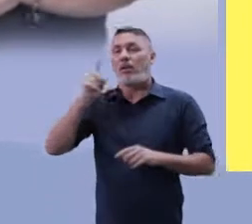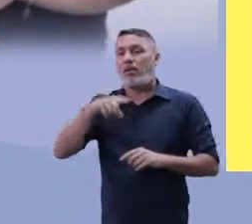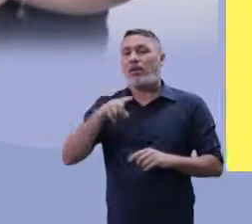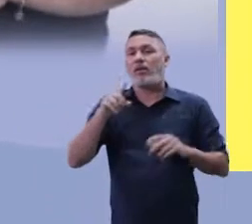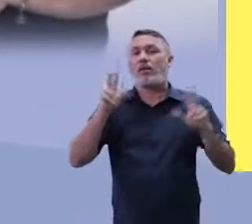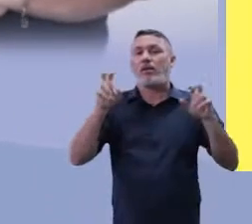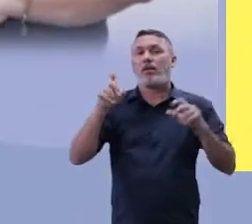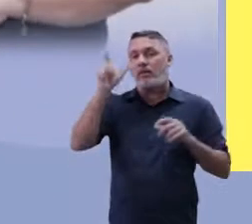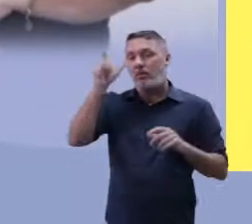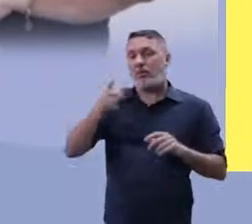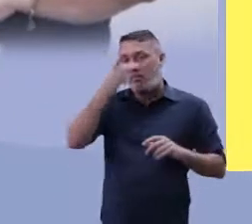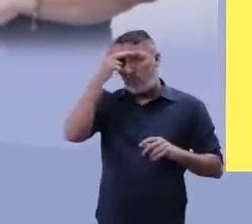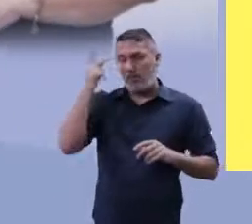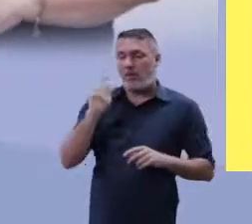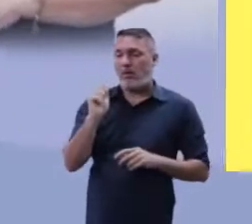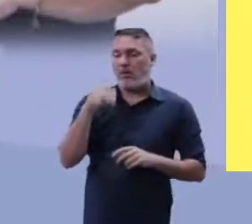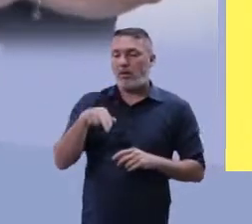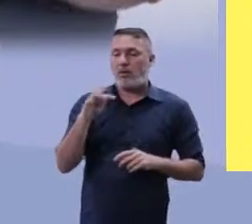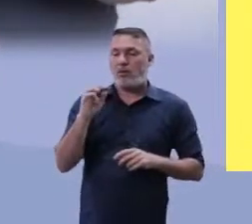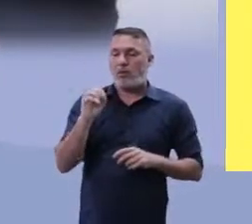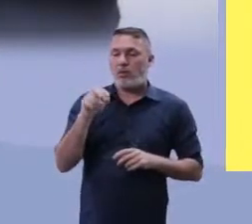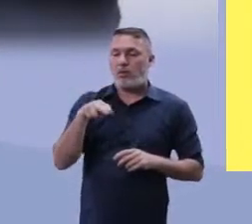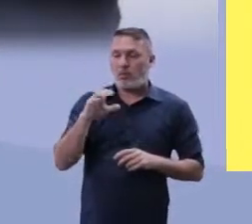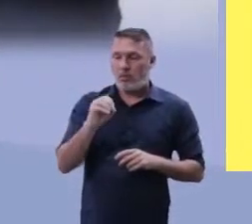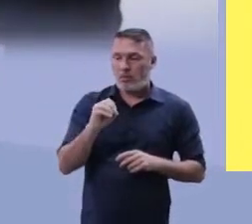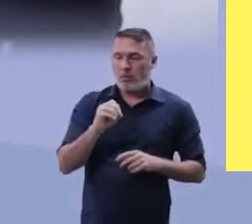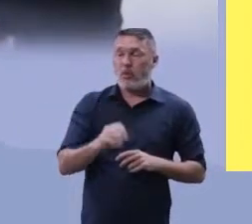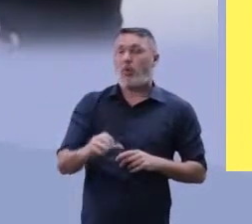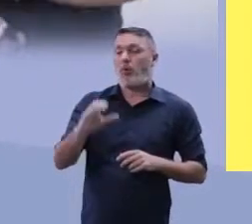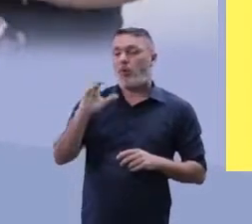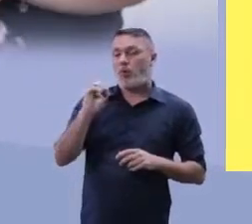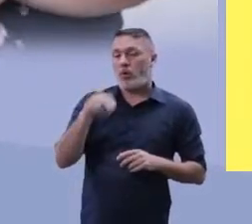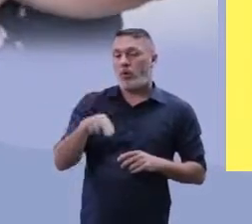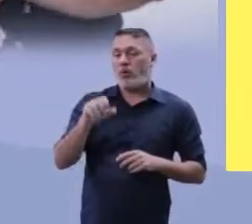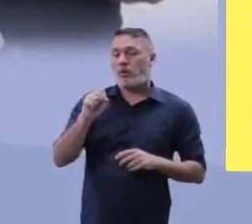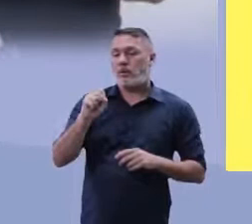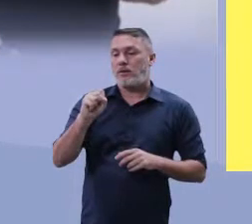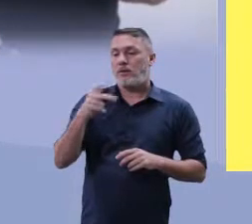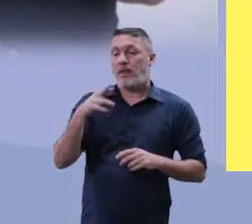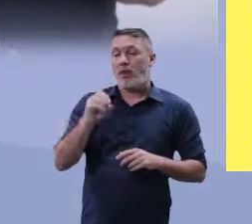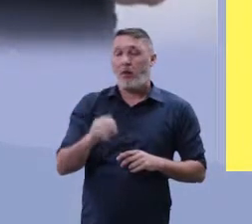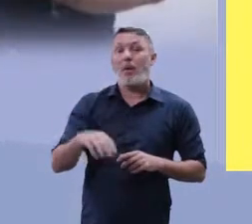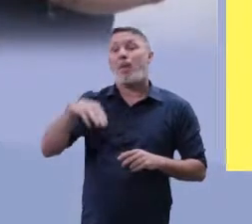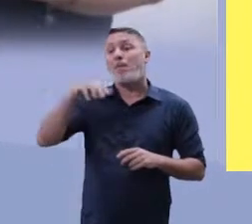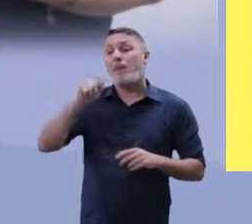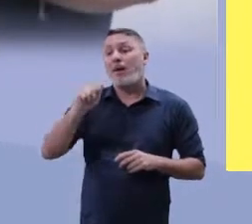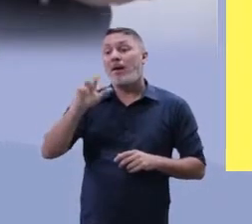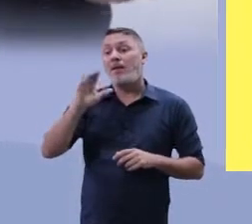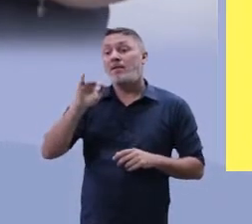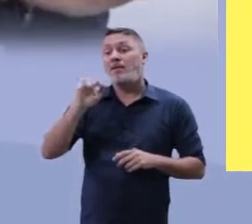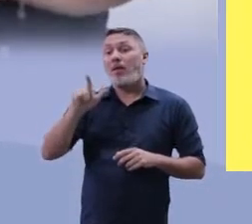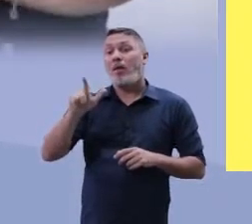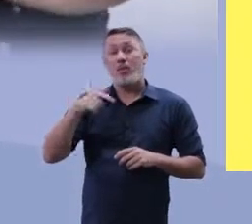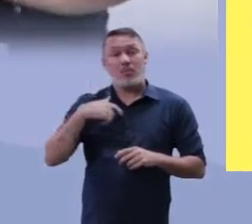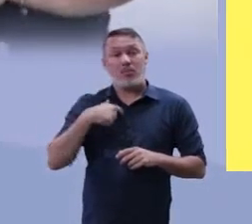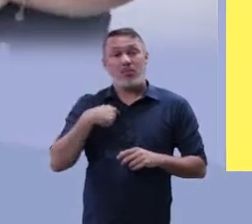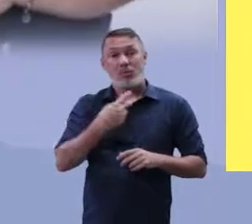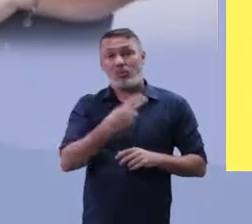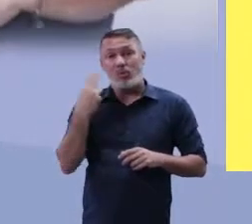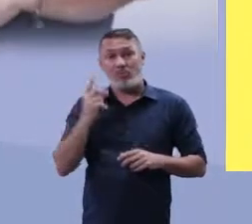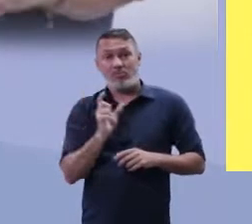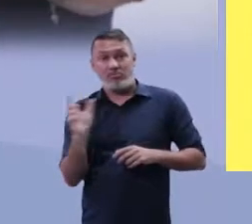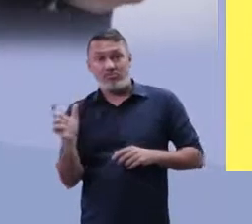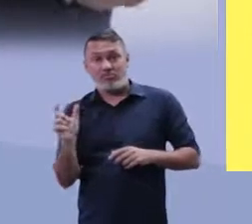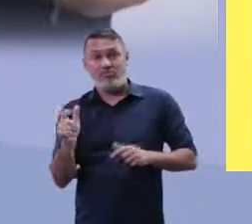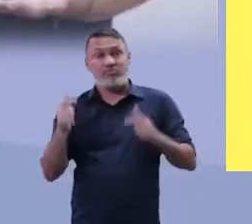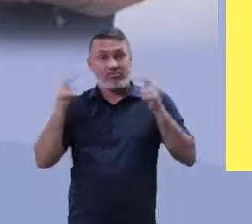Conselheiro. Antônio Conselheiro Maciel. Olha o sobrenome, o meu sobrenome. Antônio Conselheiro Maciel